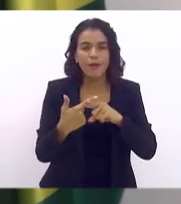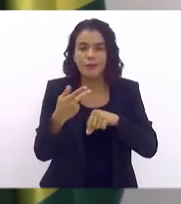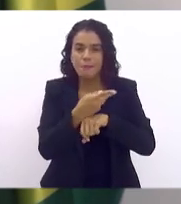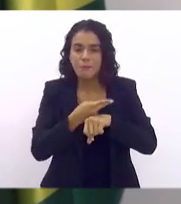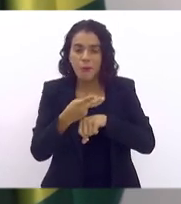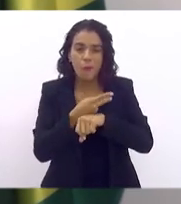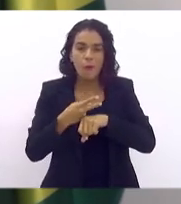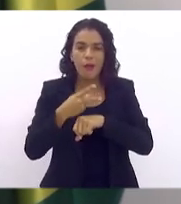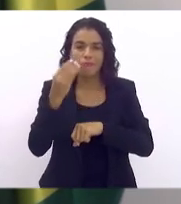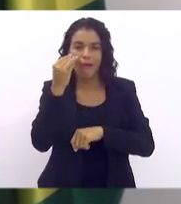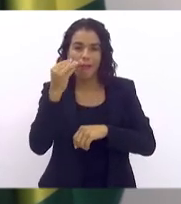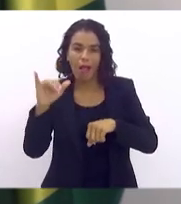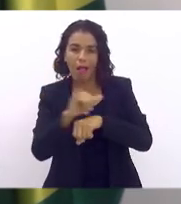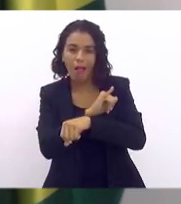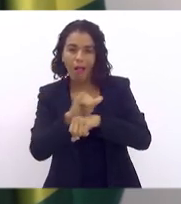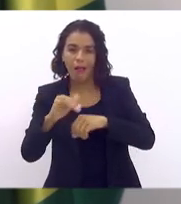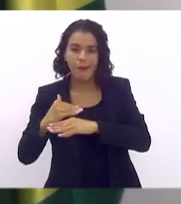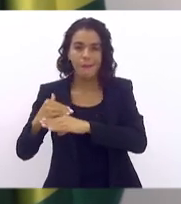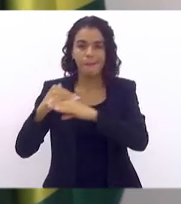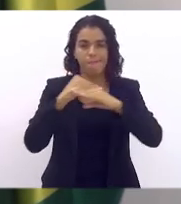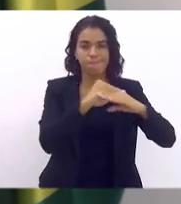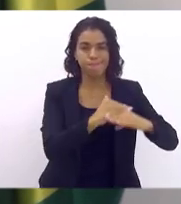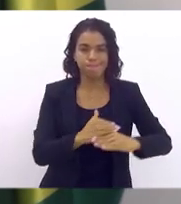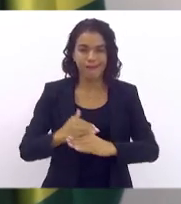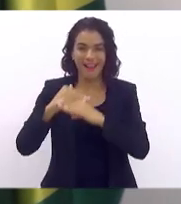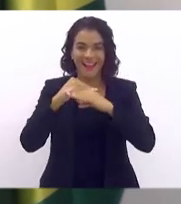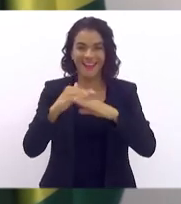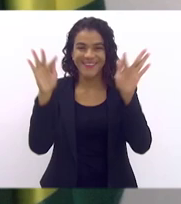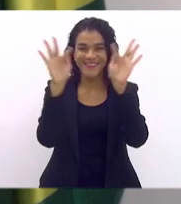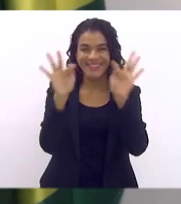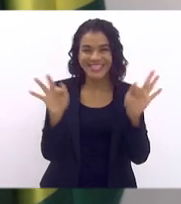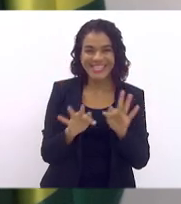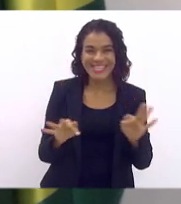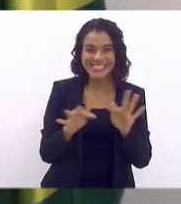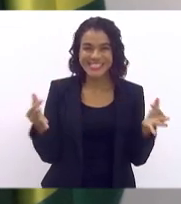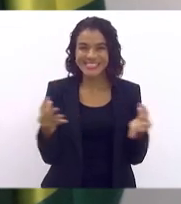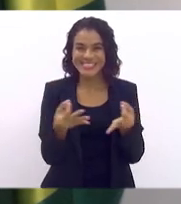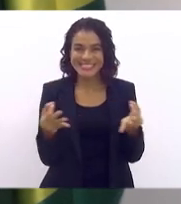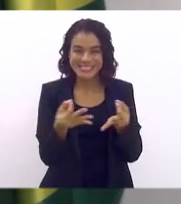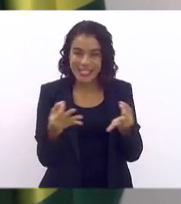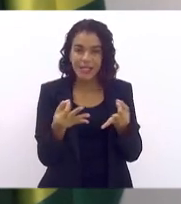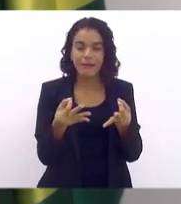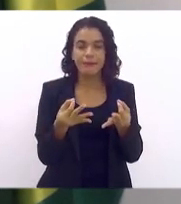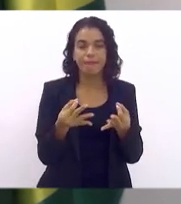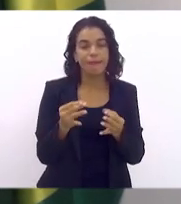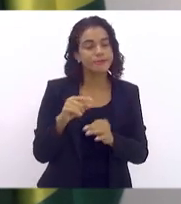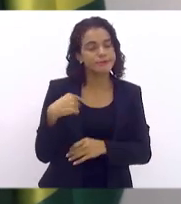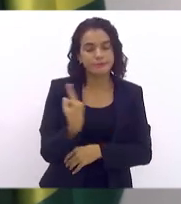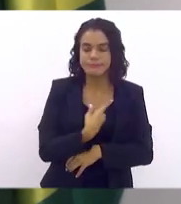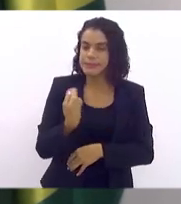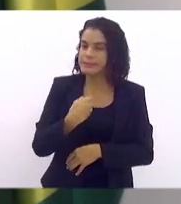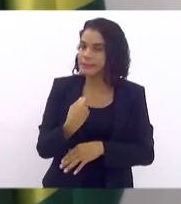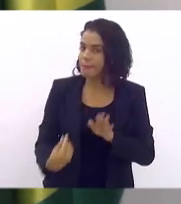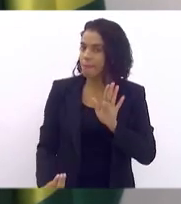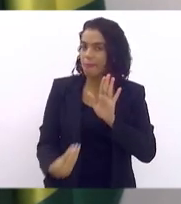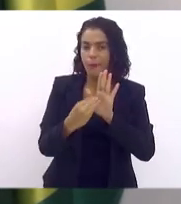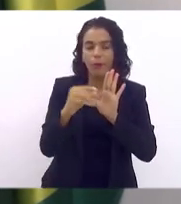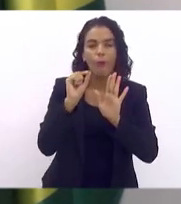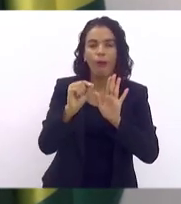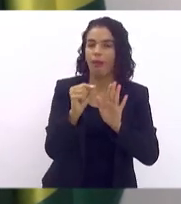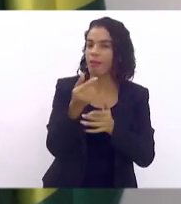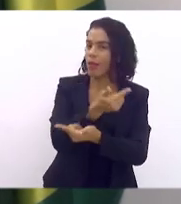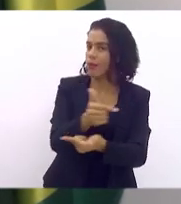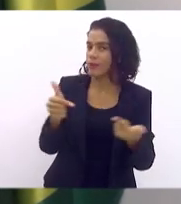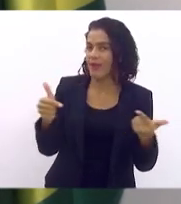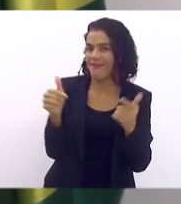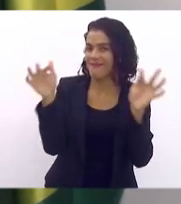que não existe, né? Que é o padrão que a rede social coloca, todos são felizes, todos são perfeitos, e a gente tem que começar a colocar que isso não existe. Então,